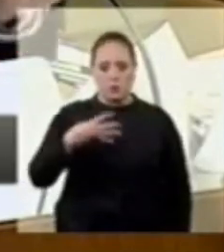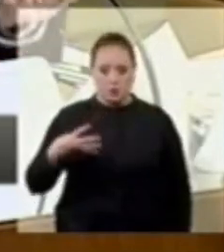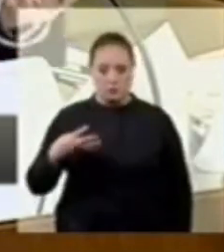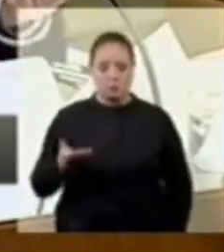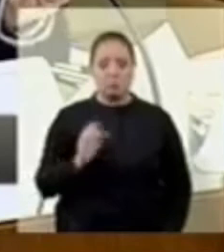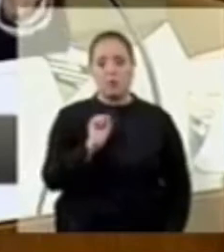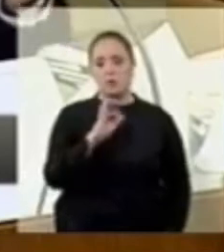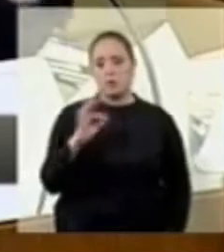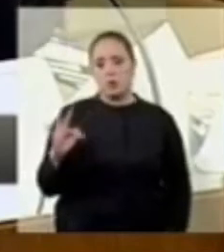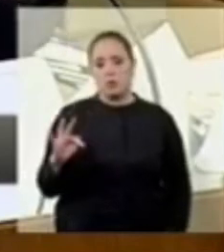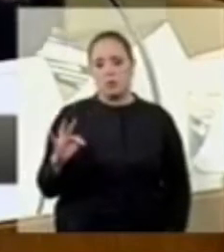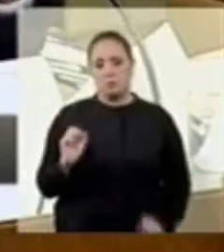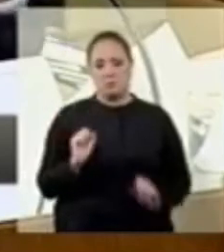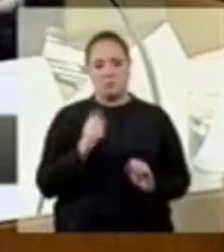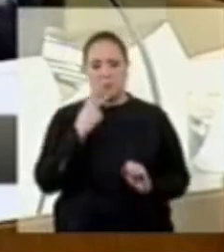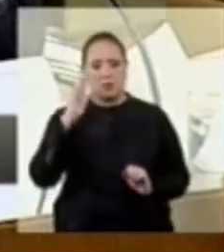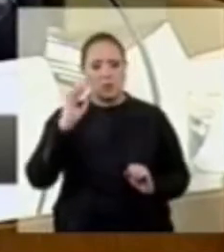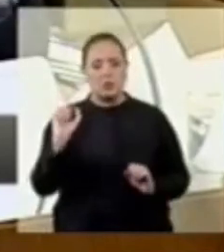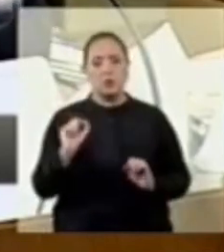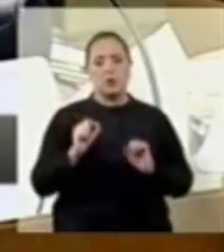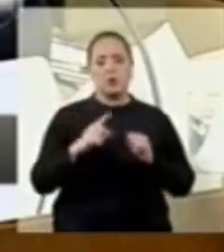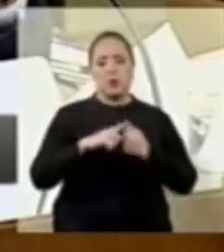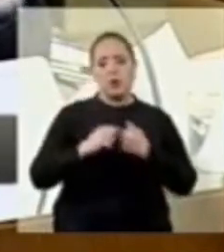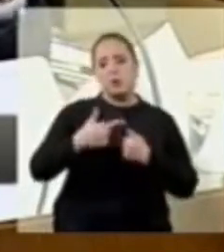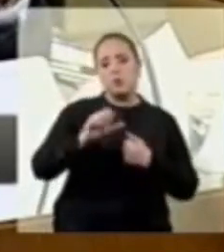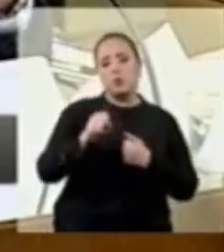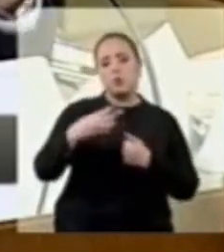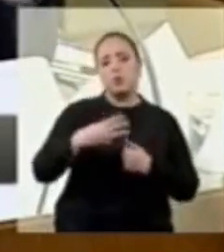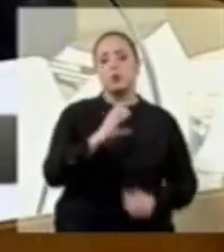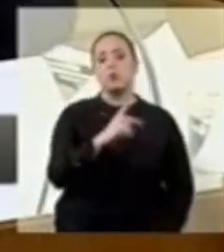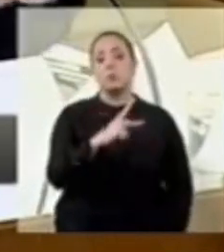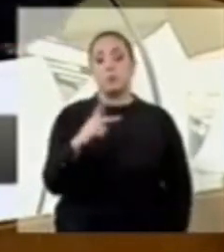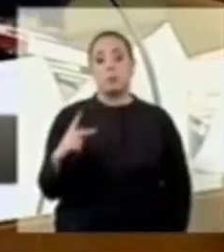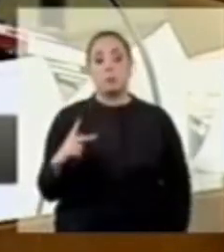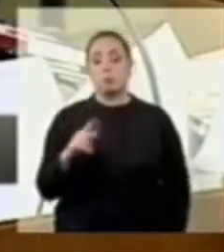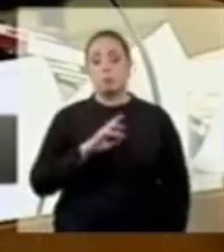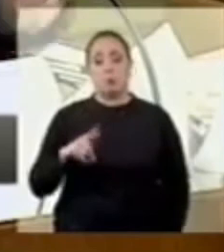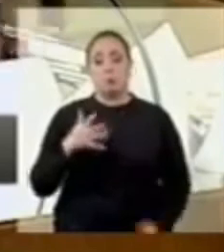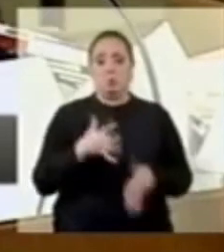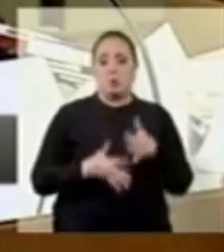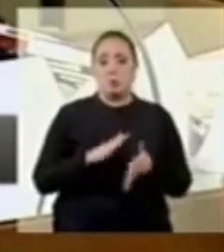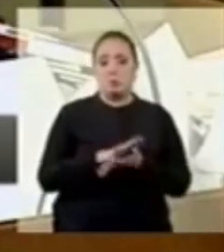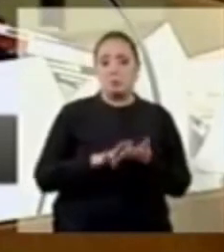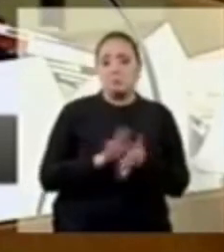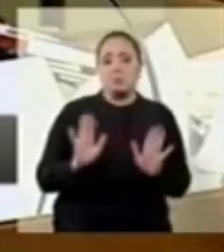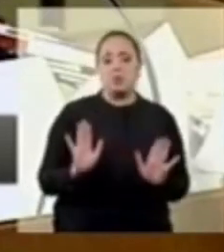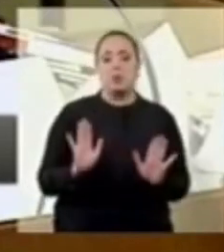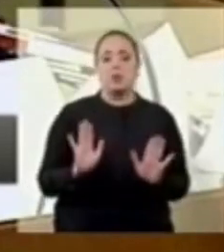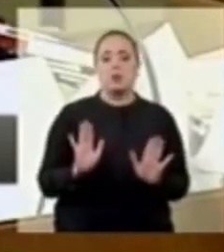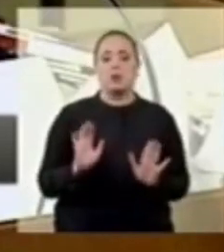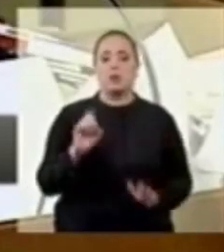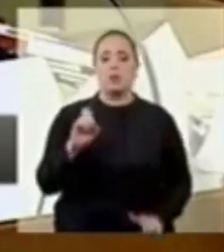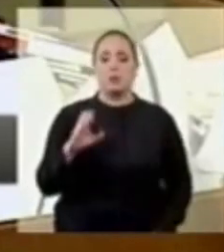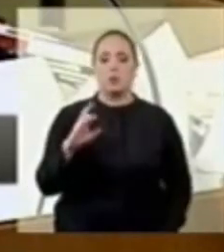supremo claramente disse que o artigo 283 do código de processo penal não impedir a execução provisória